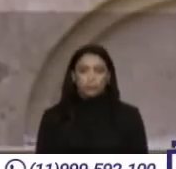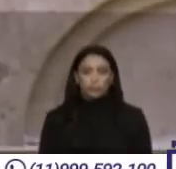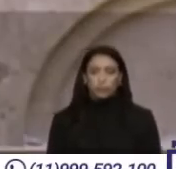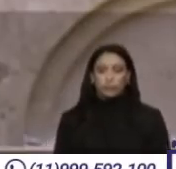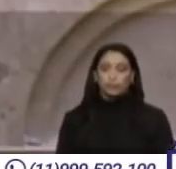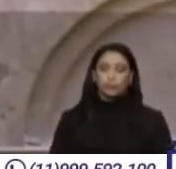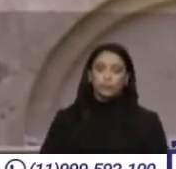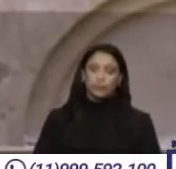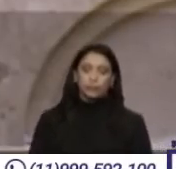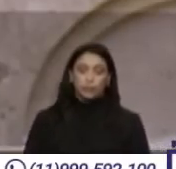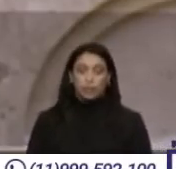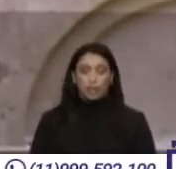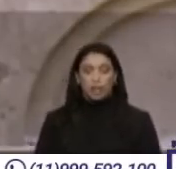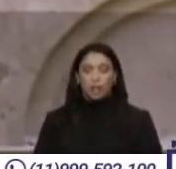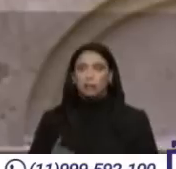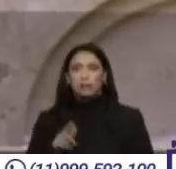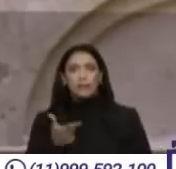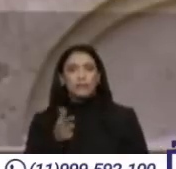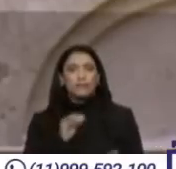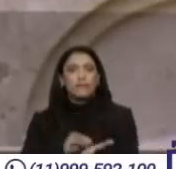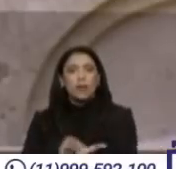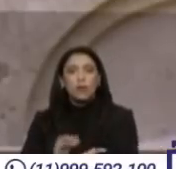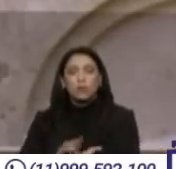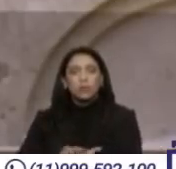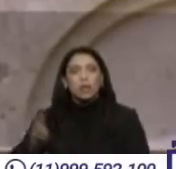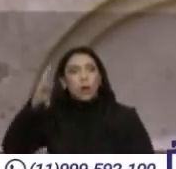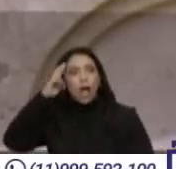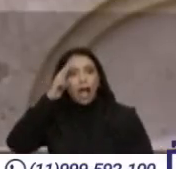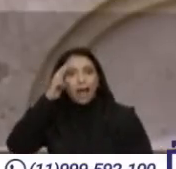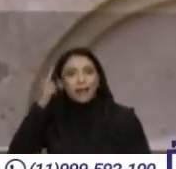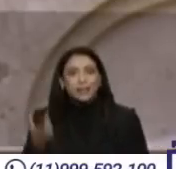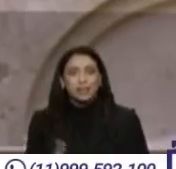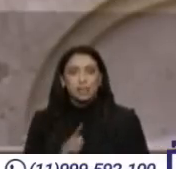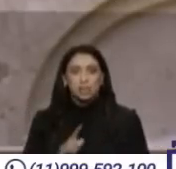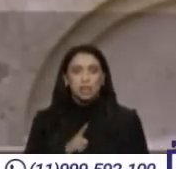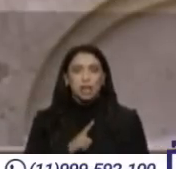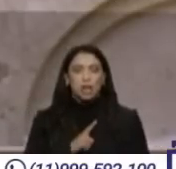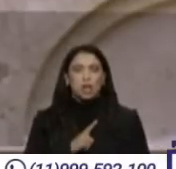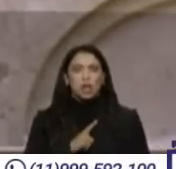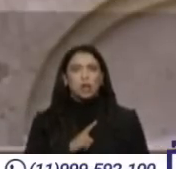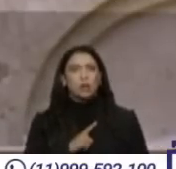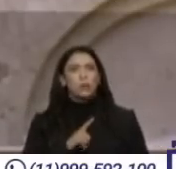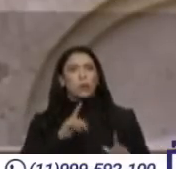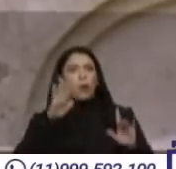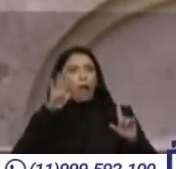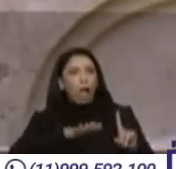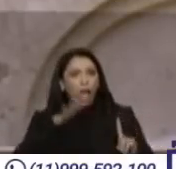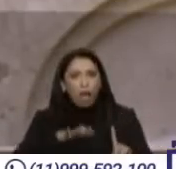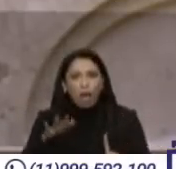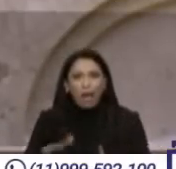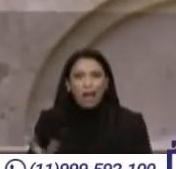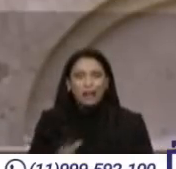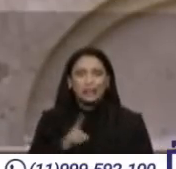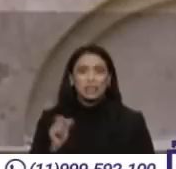consumidos pela fogueira da irracionalidade, tangidos pelo fanatismo ou dominados